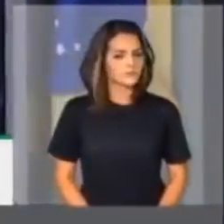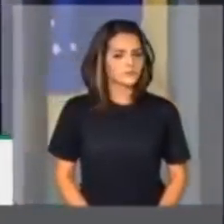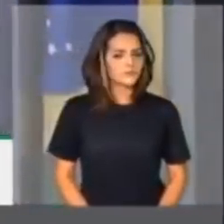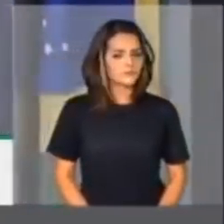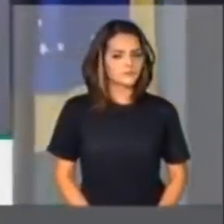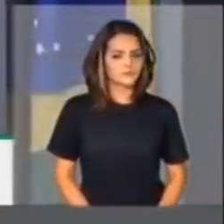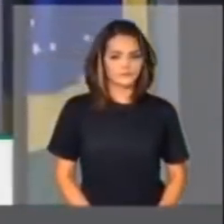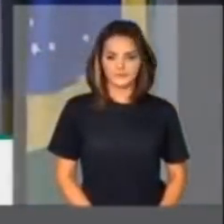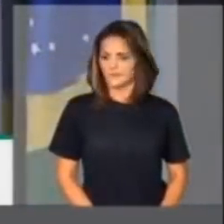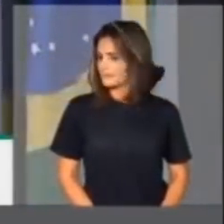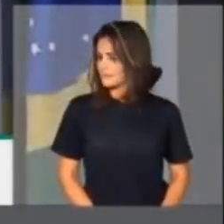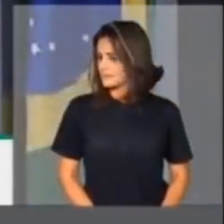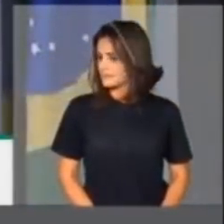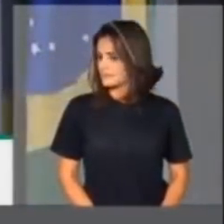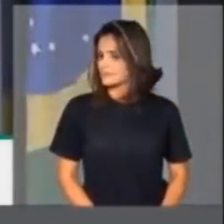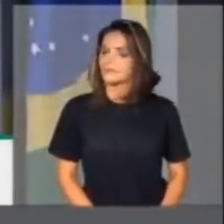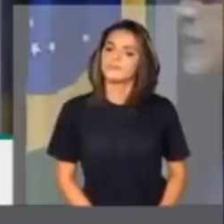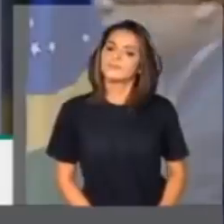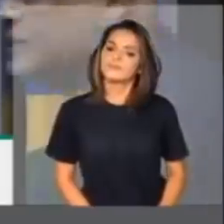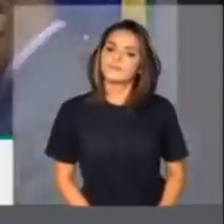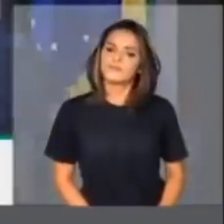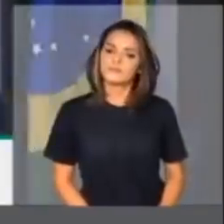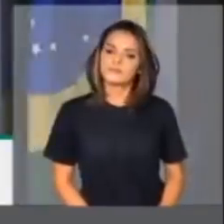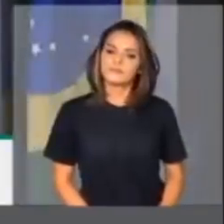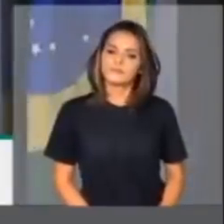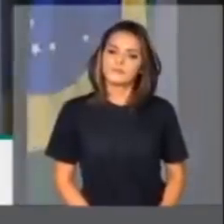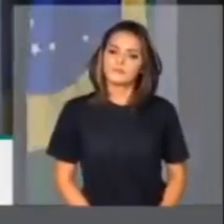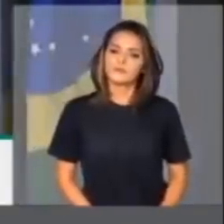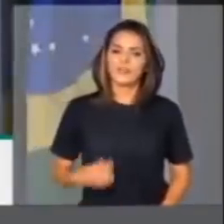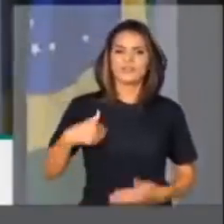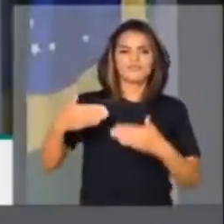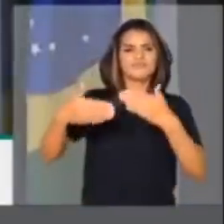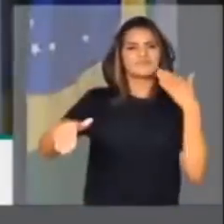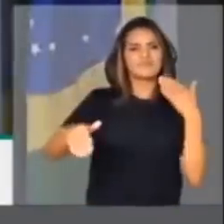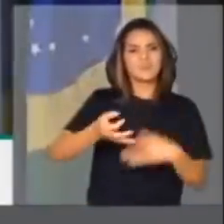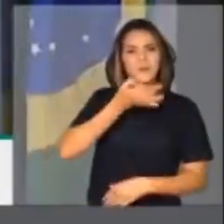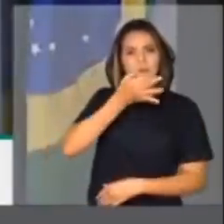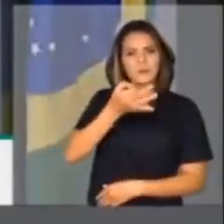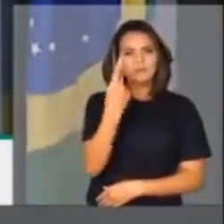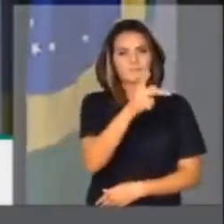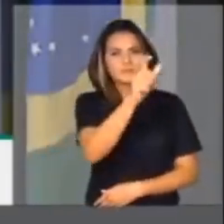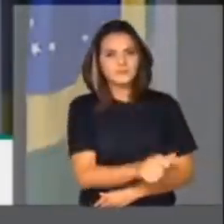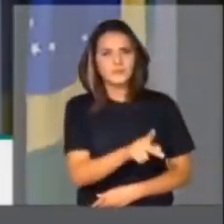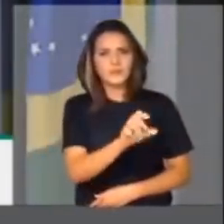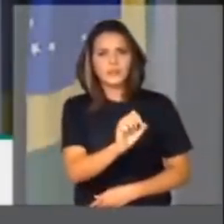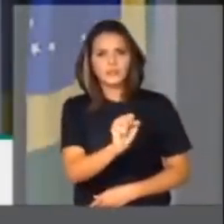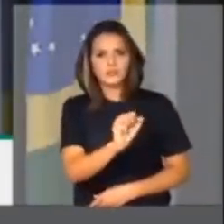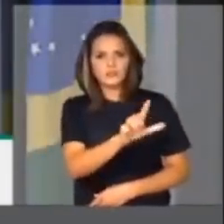ser contrária a esta emenda, contrária a este destaque, depois de ouvirmos o pronunciamento da deputada do